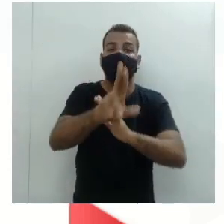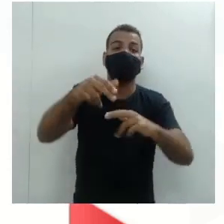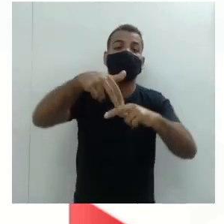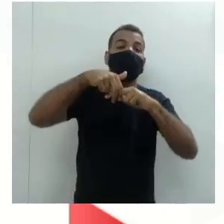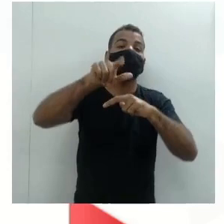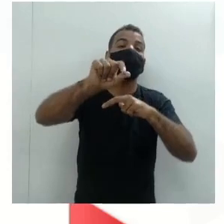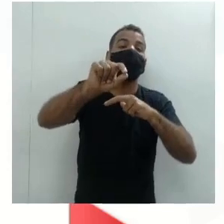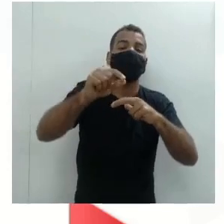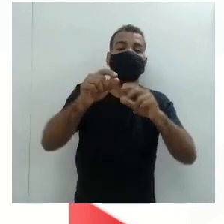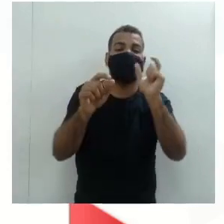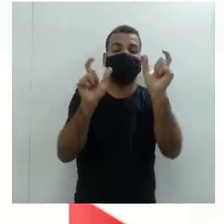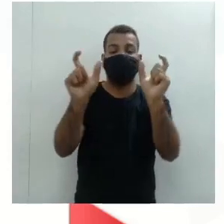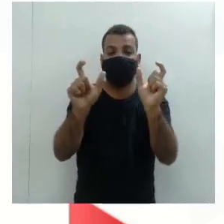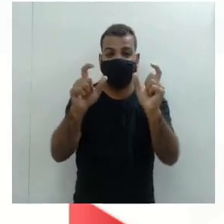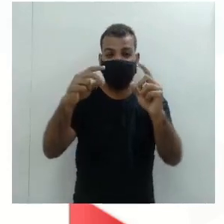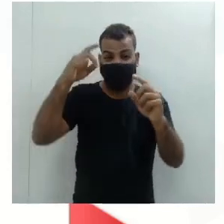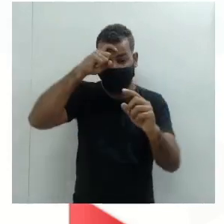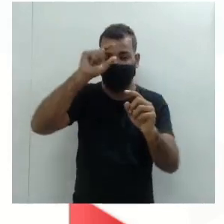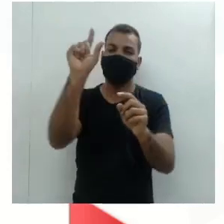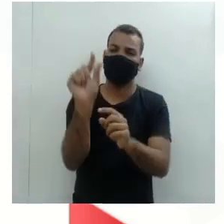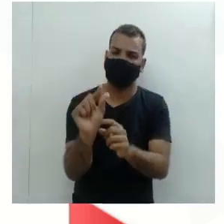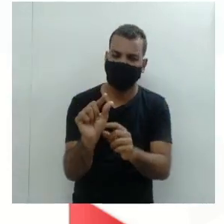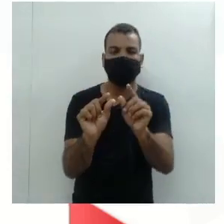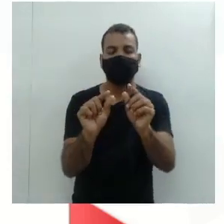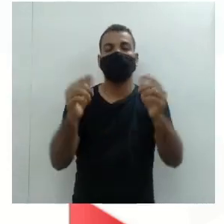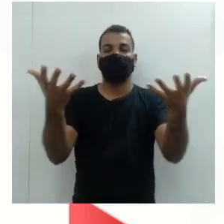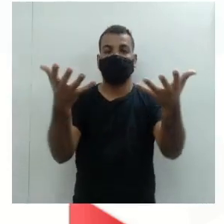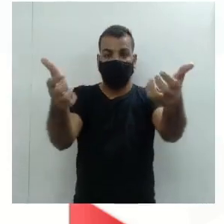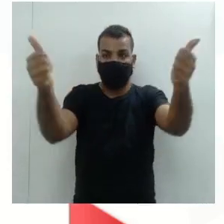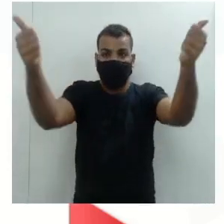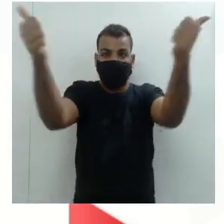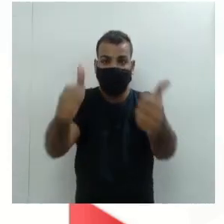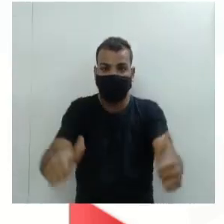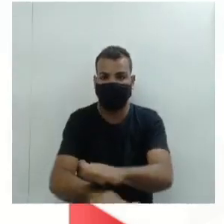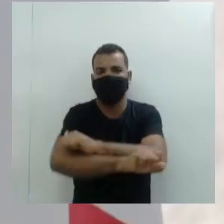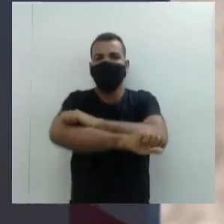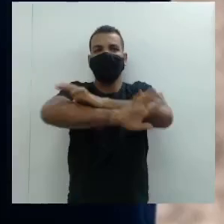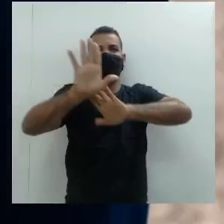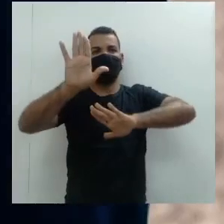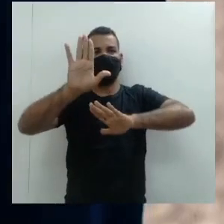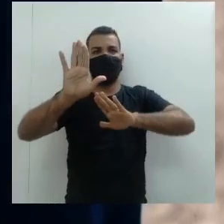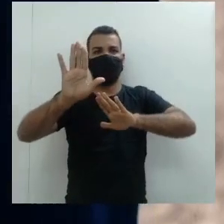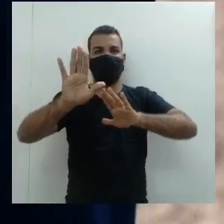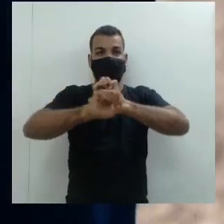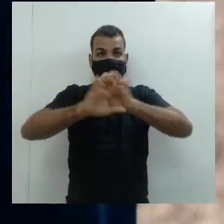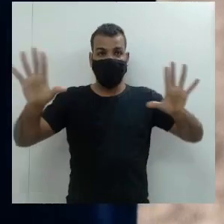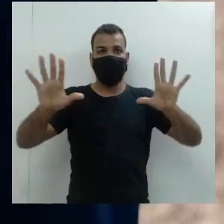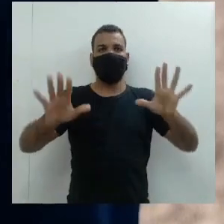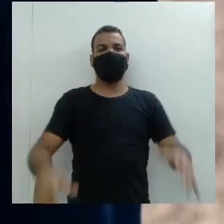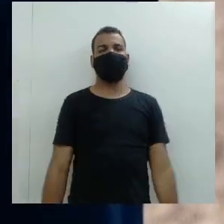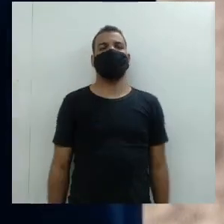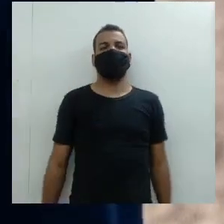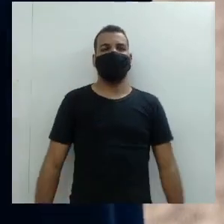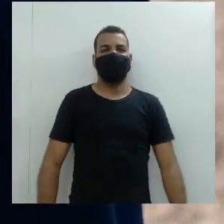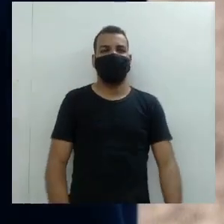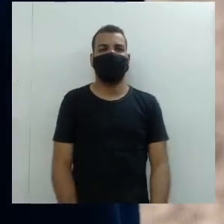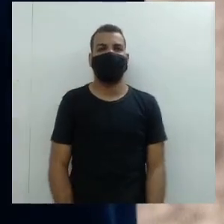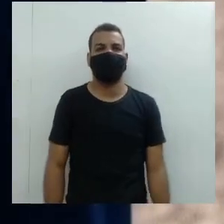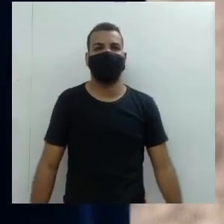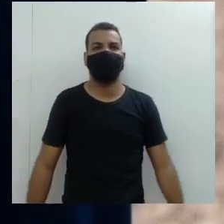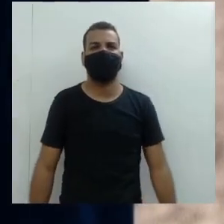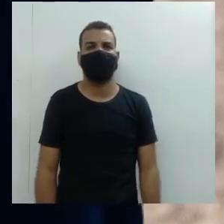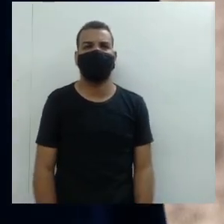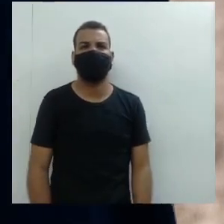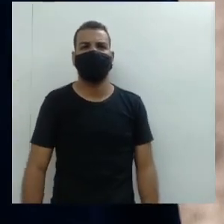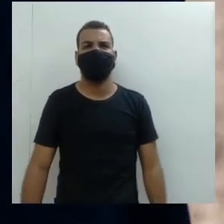de palavras, tornando sua arte hermética e difícil. É interessante, professor Robson, chamar a atenção para o caráter,